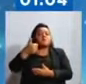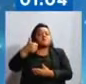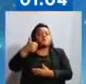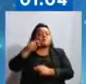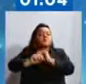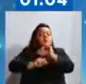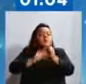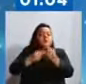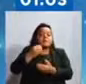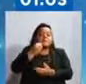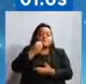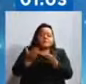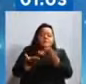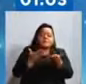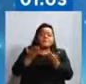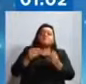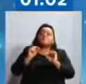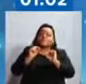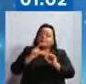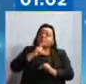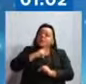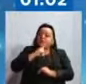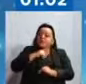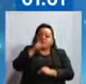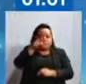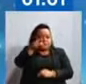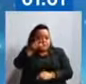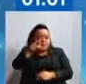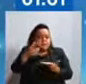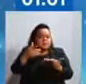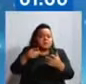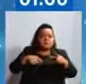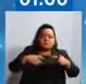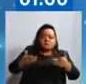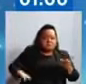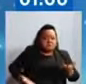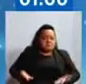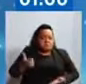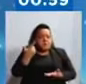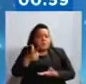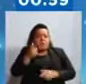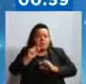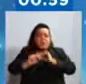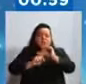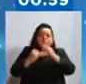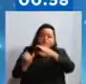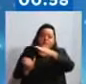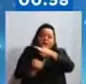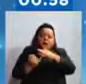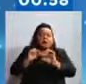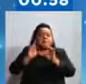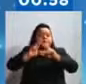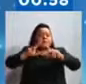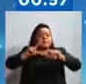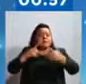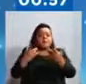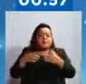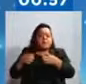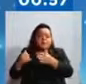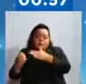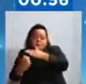Por quê? Nós vamos incentivar você, desempregado, informal, autônomo ou que tenha uma pequena e micro empresa,